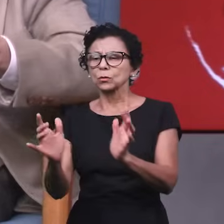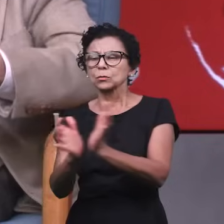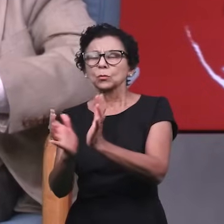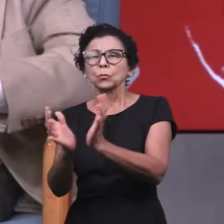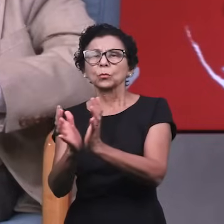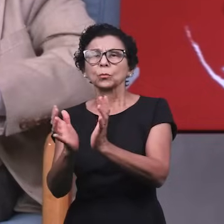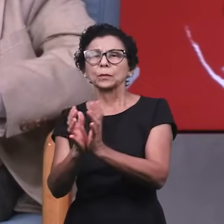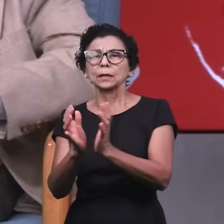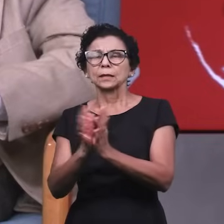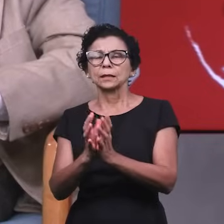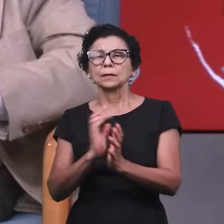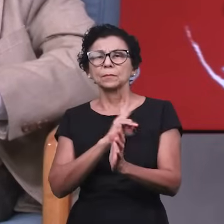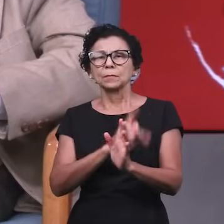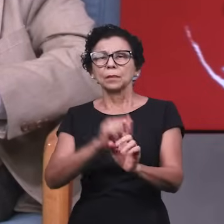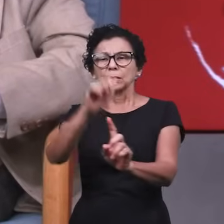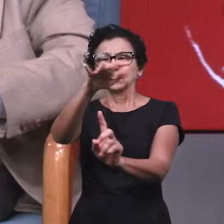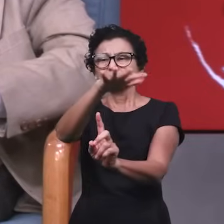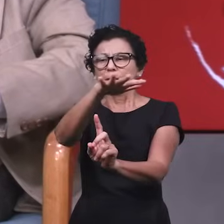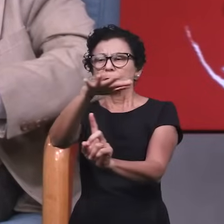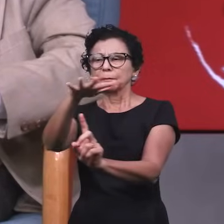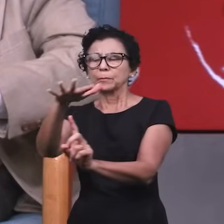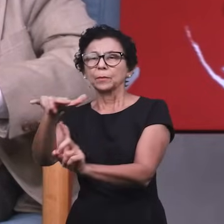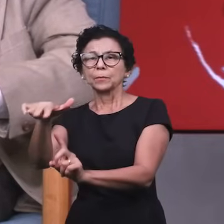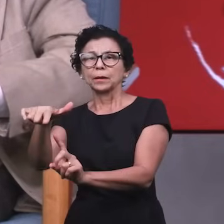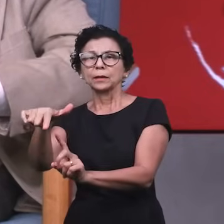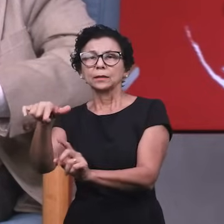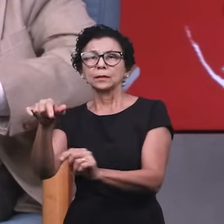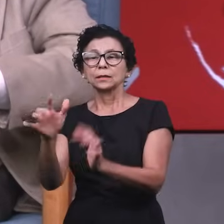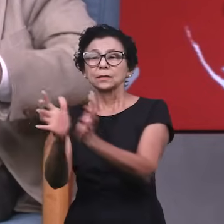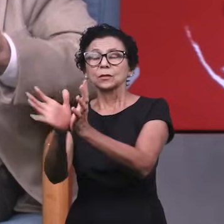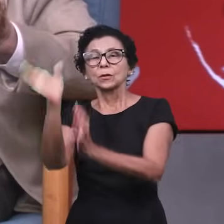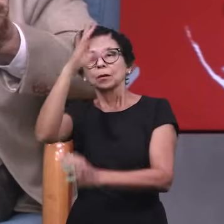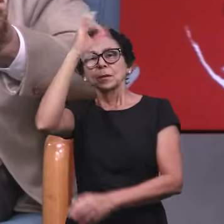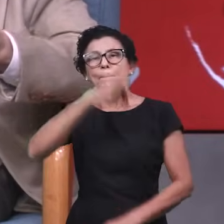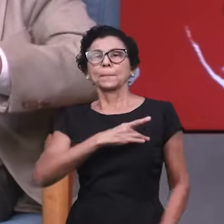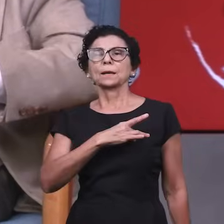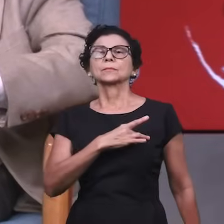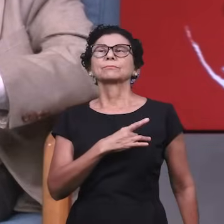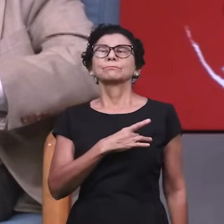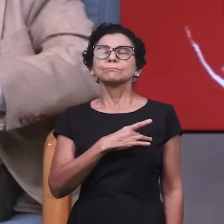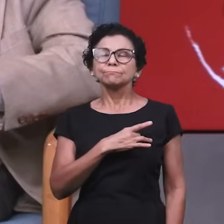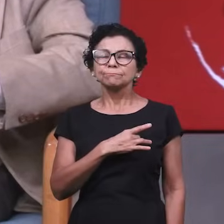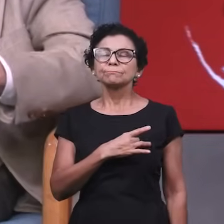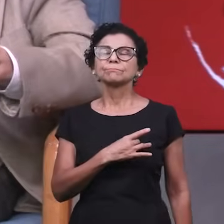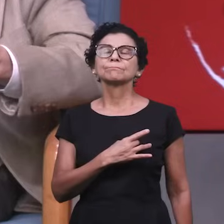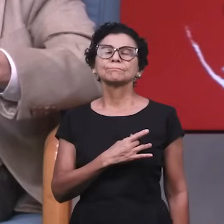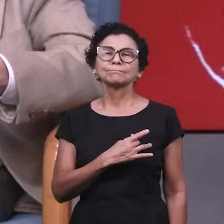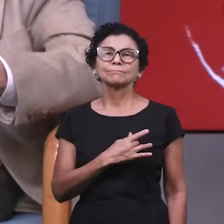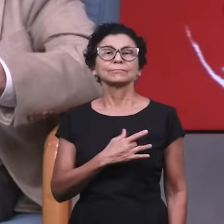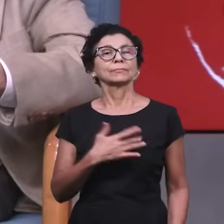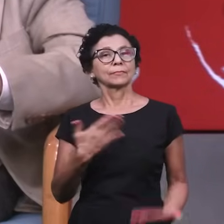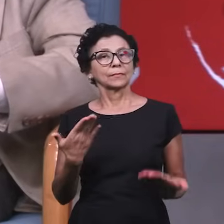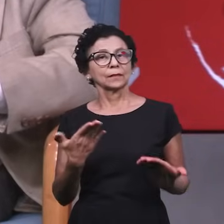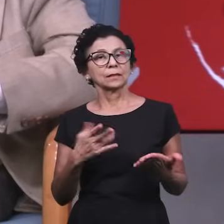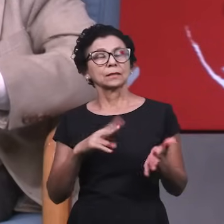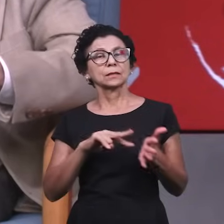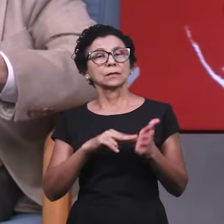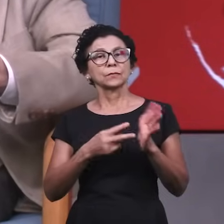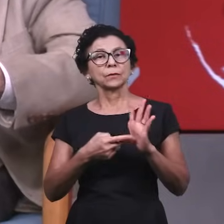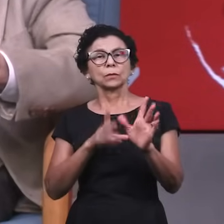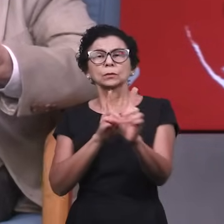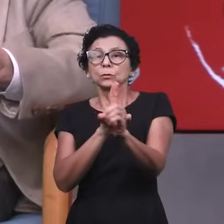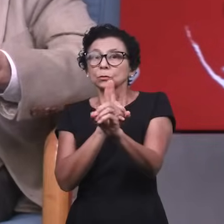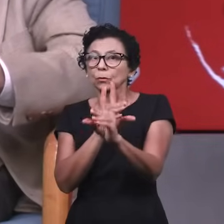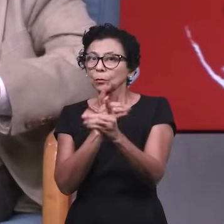que está ali, e aquele grupo foi batizado com o Espírito Santo. Então isso é doutrina. Então